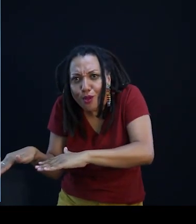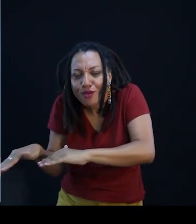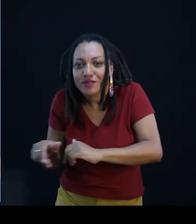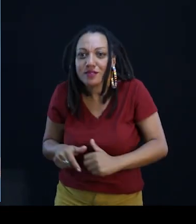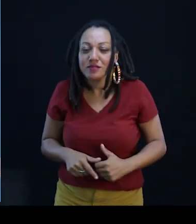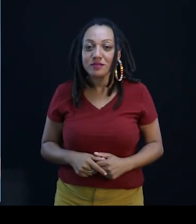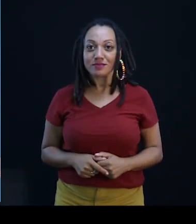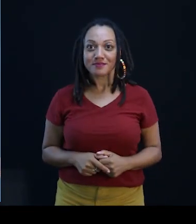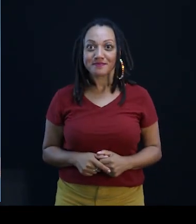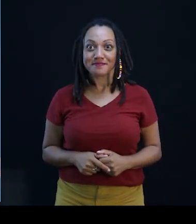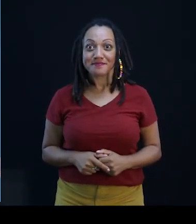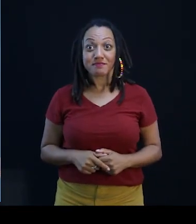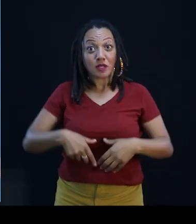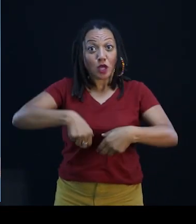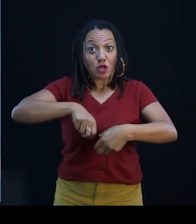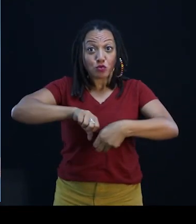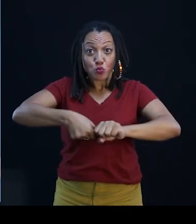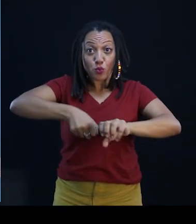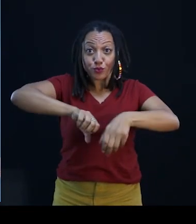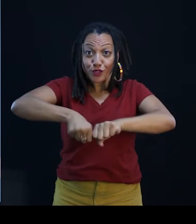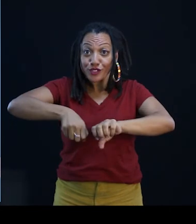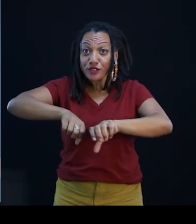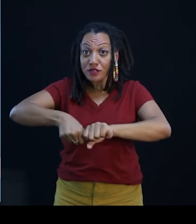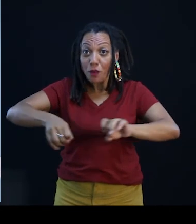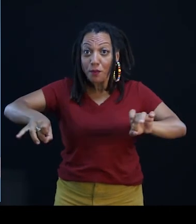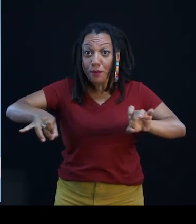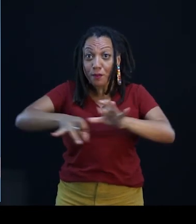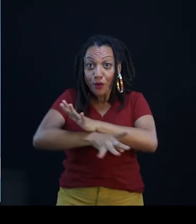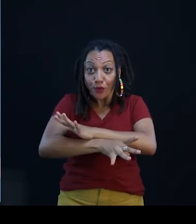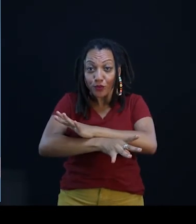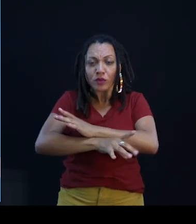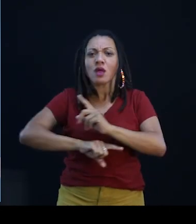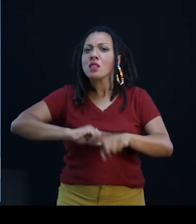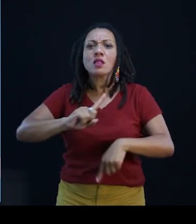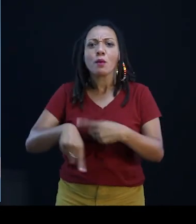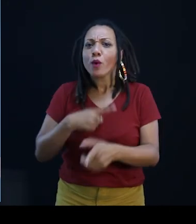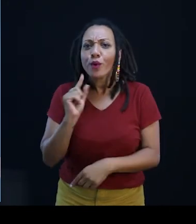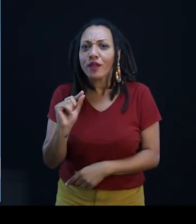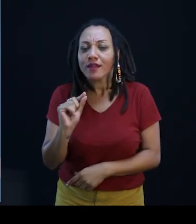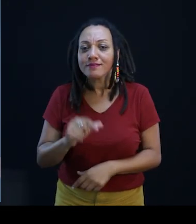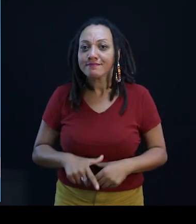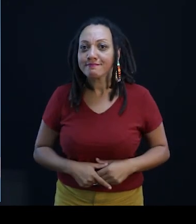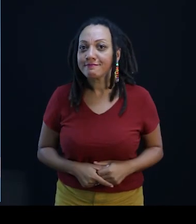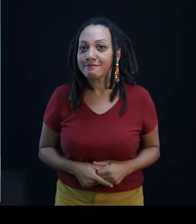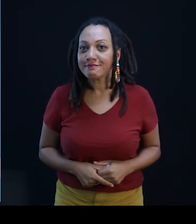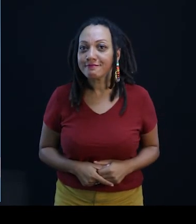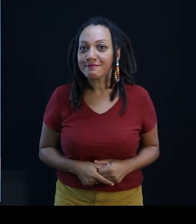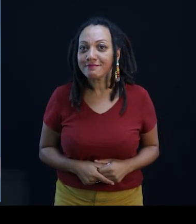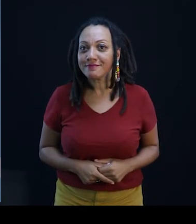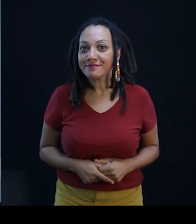água. E aí depois que a gente torceu, o que que a gente faz?